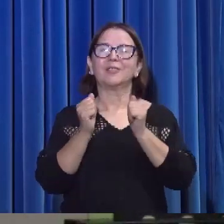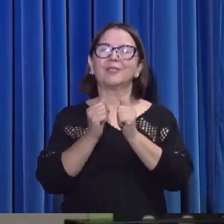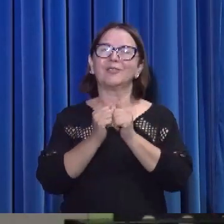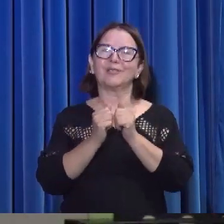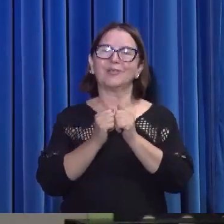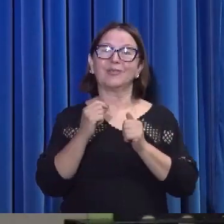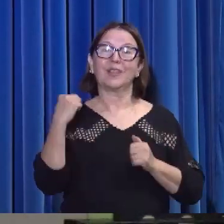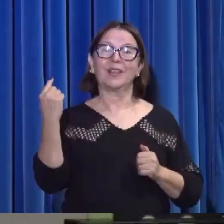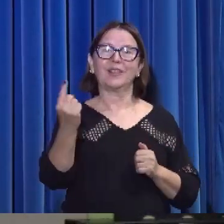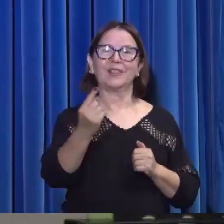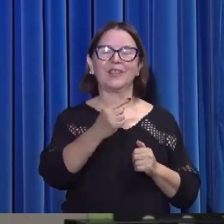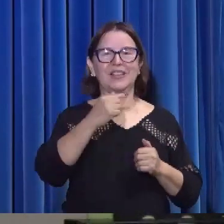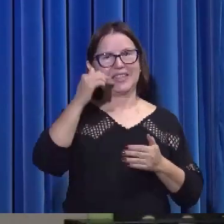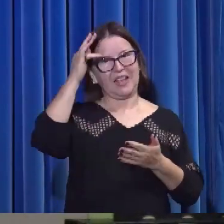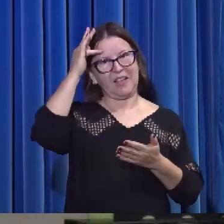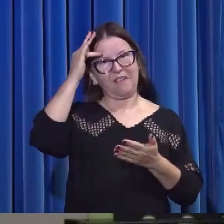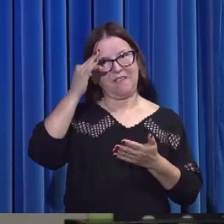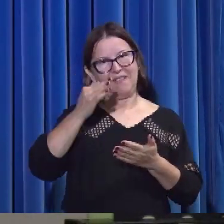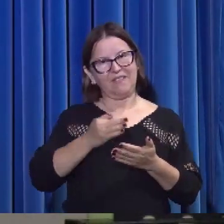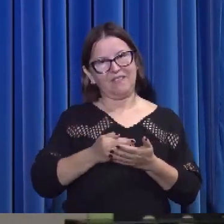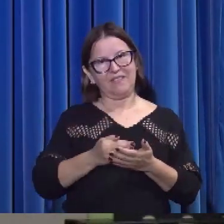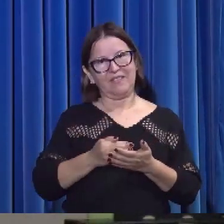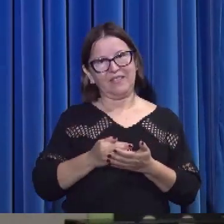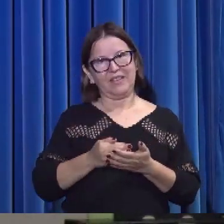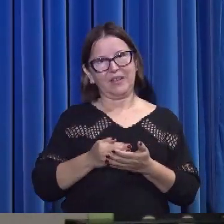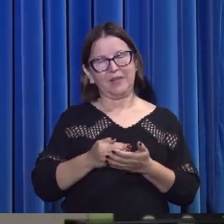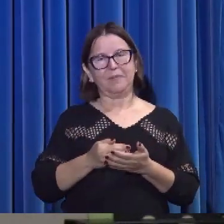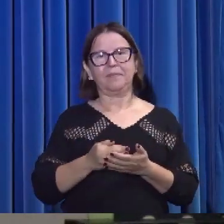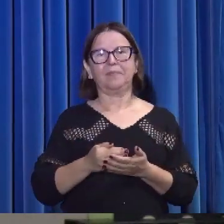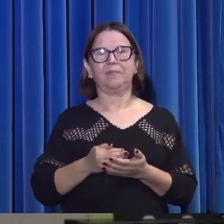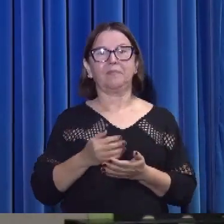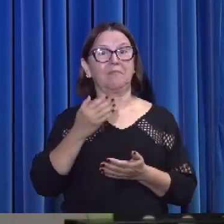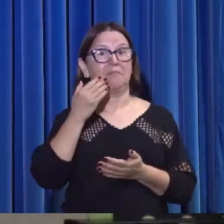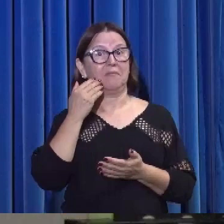ser afiada.